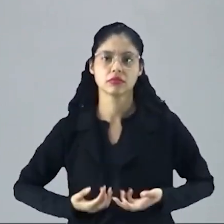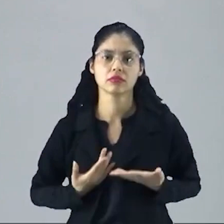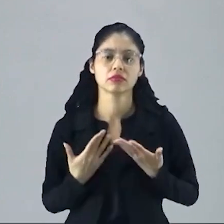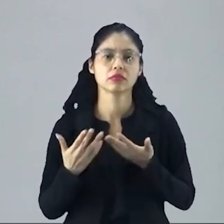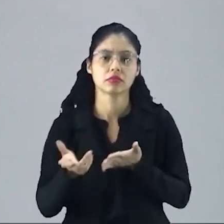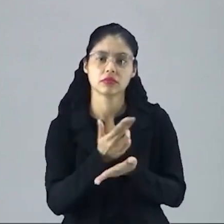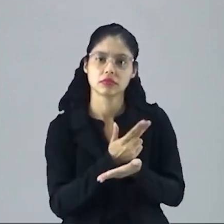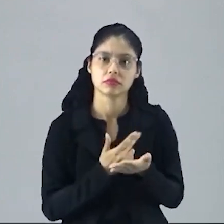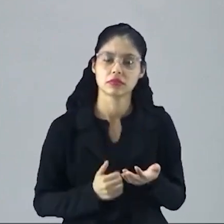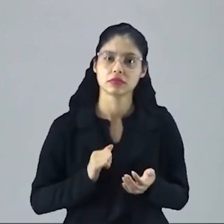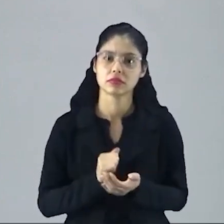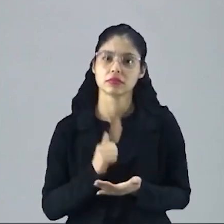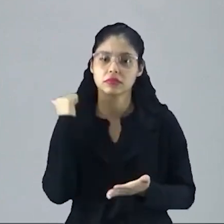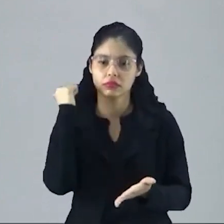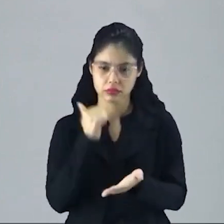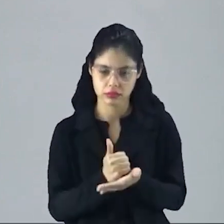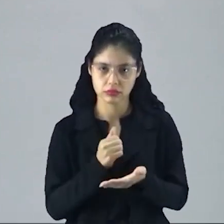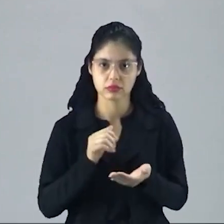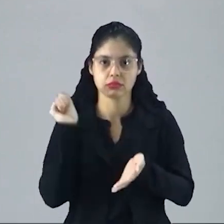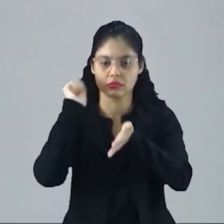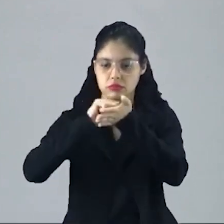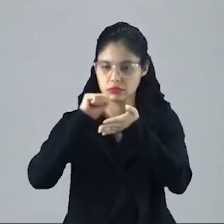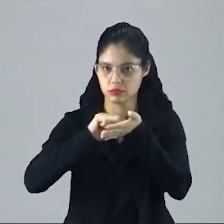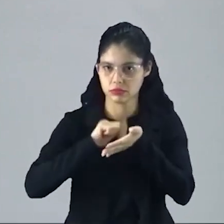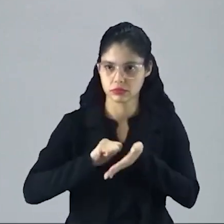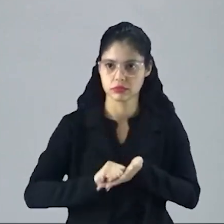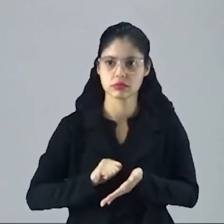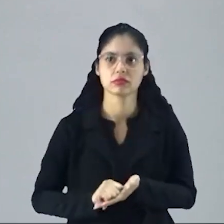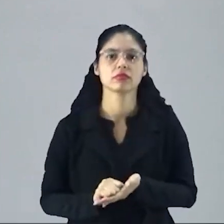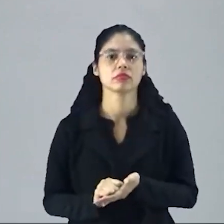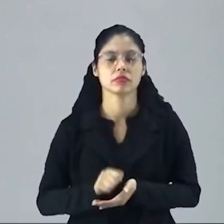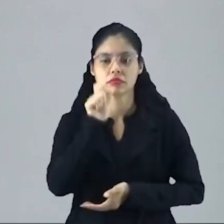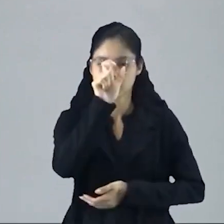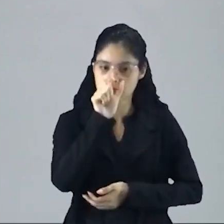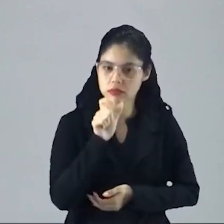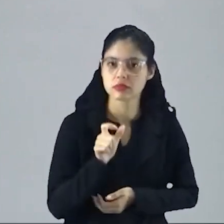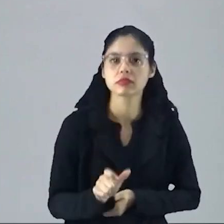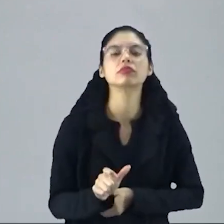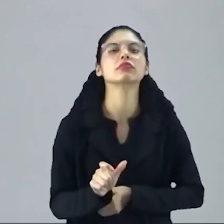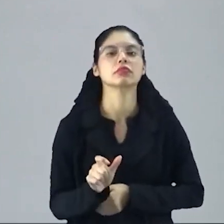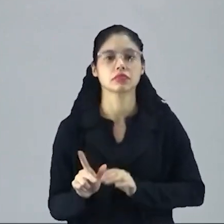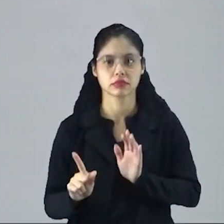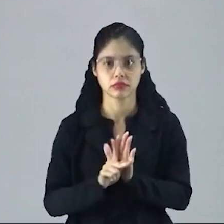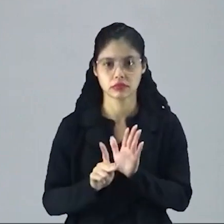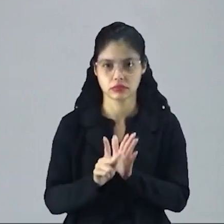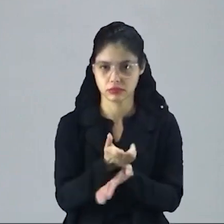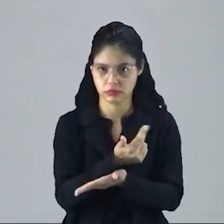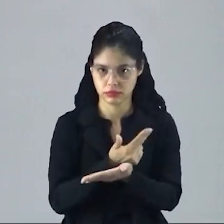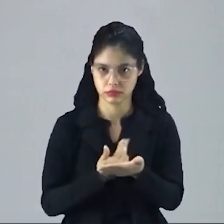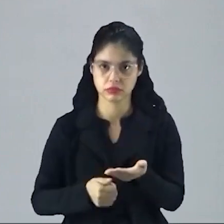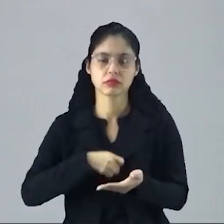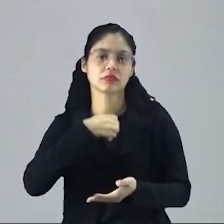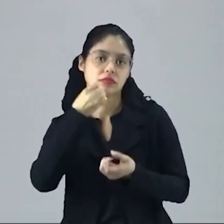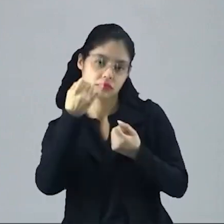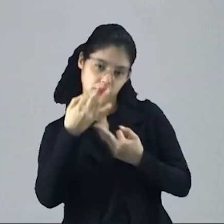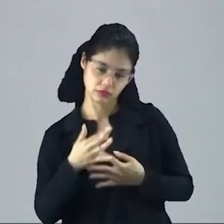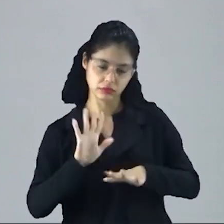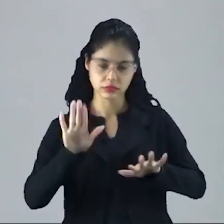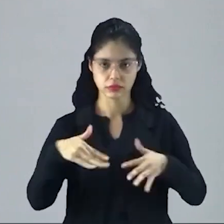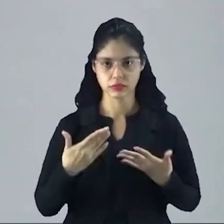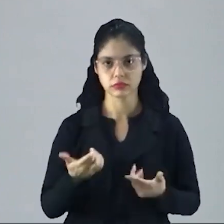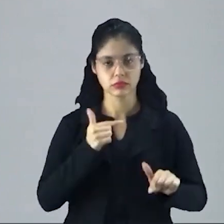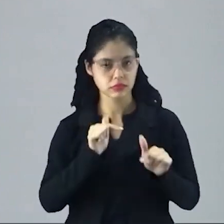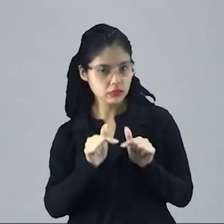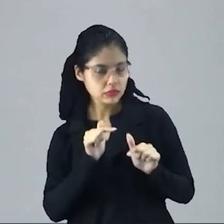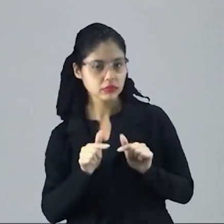manifesto artístico é um documento escrito pelos artistas para justificar a maneira pelo qual eles